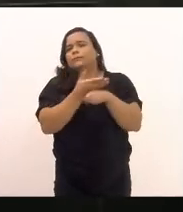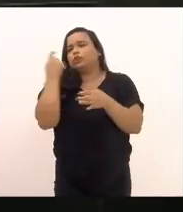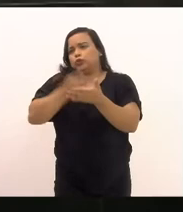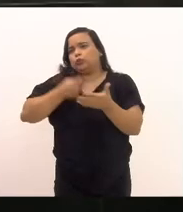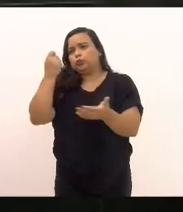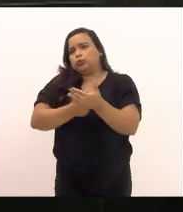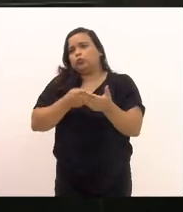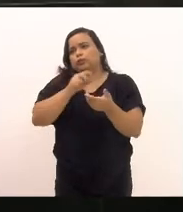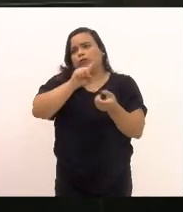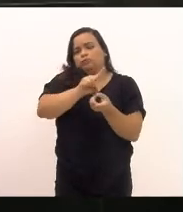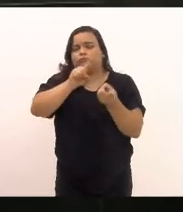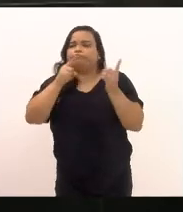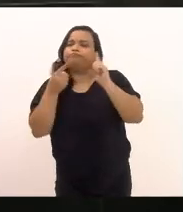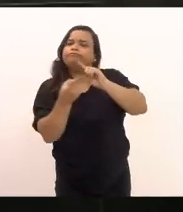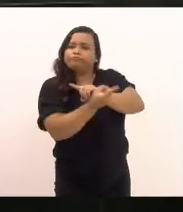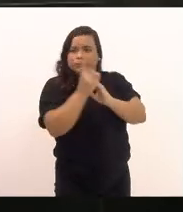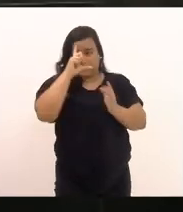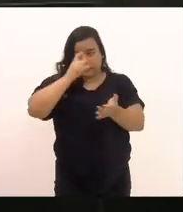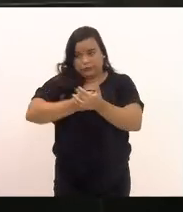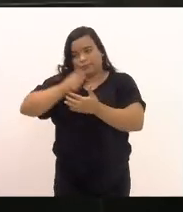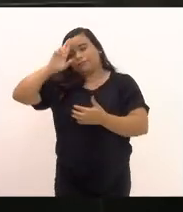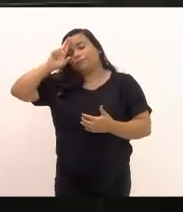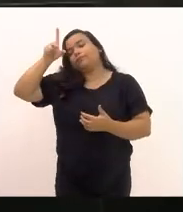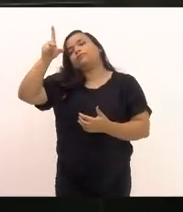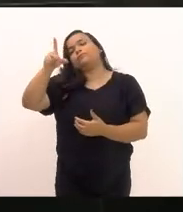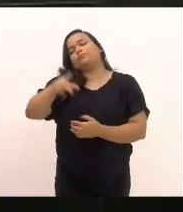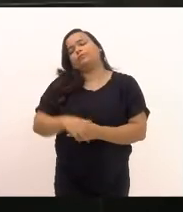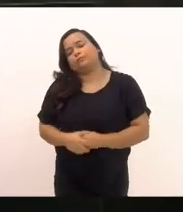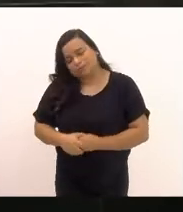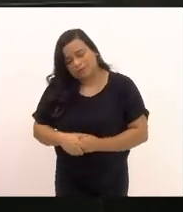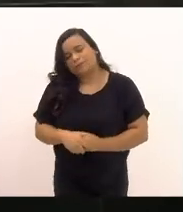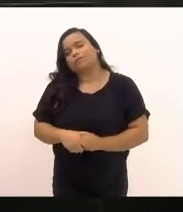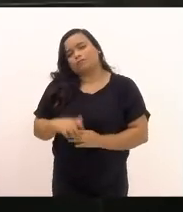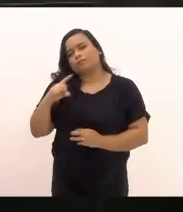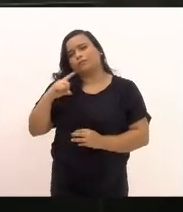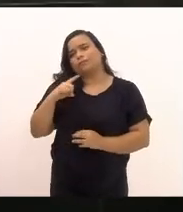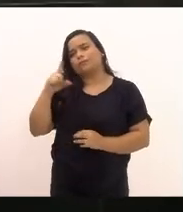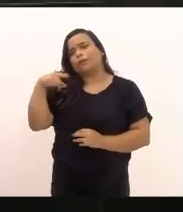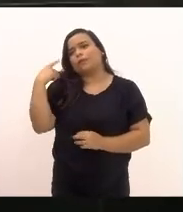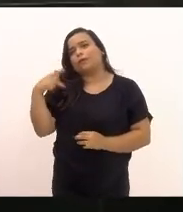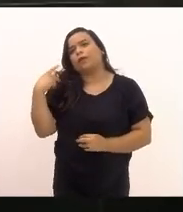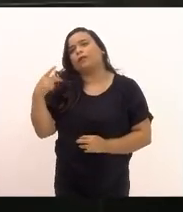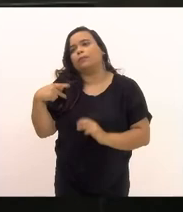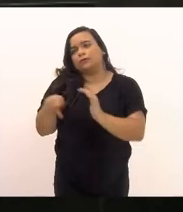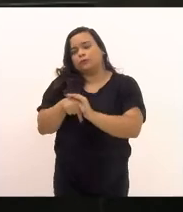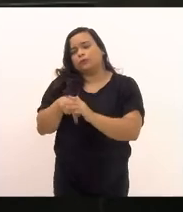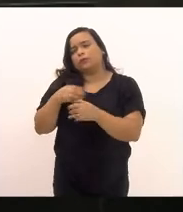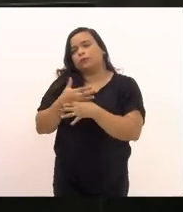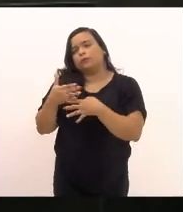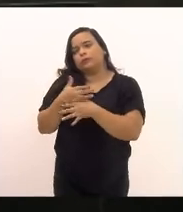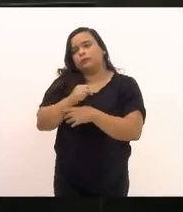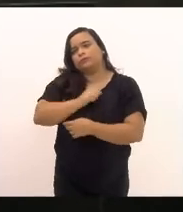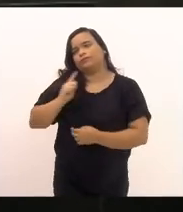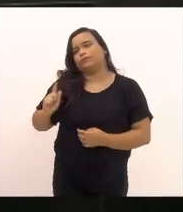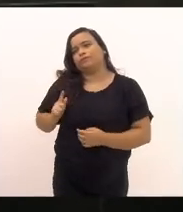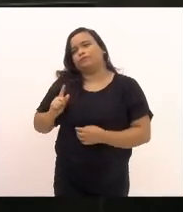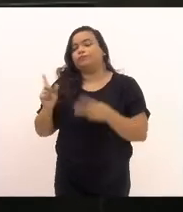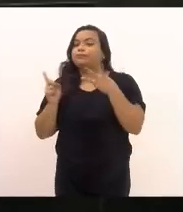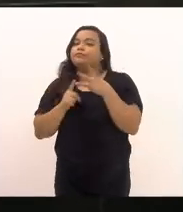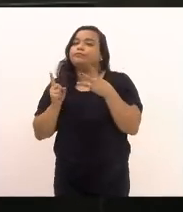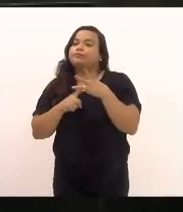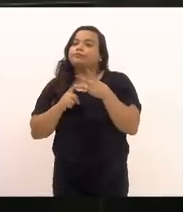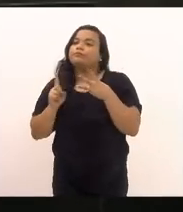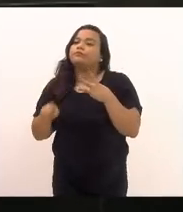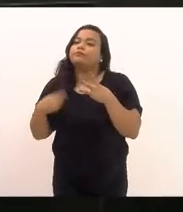desta decisão atabalhoada tomada pelo Parlamento Municipal de São Gonçalo. Terceiro ponto que